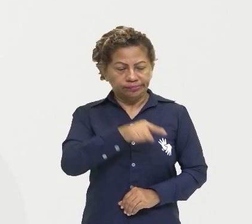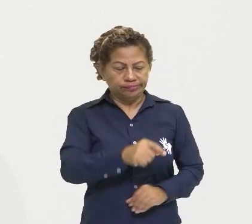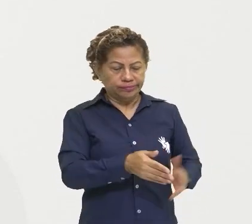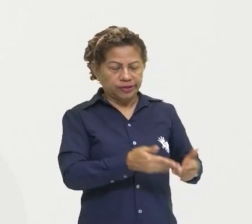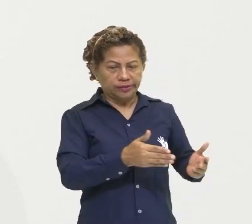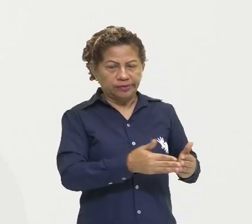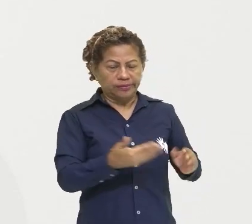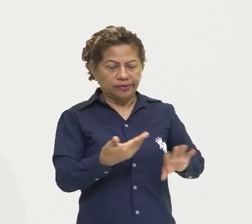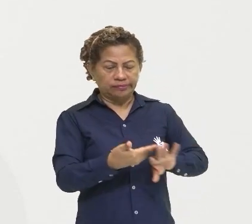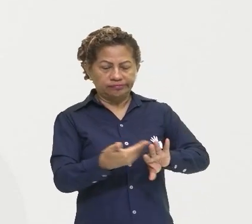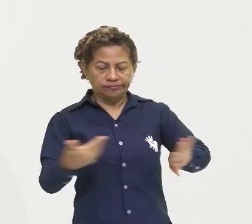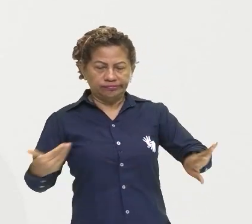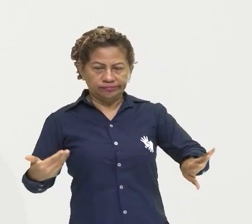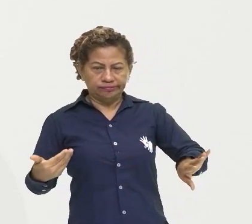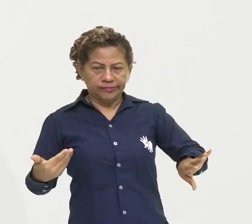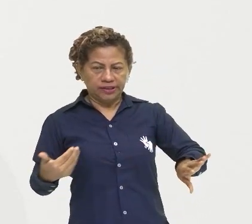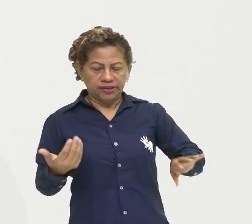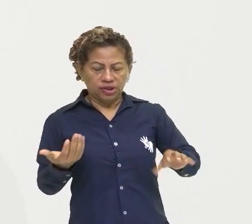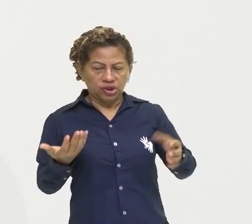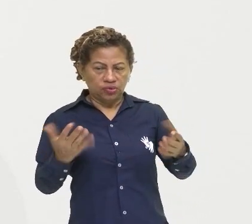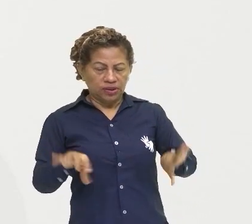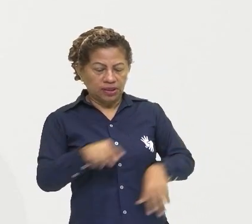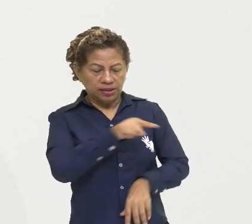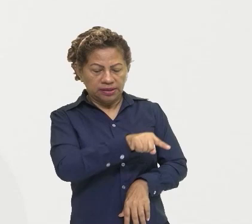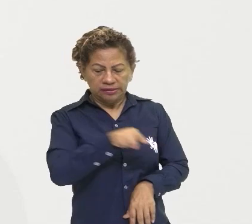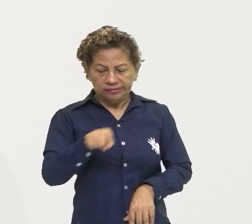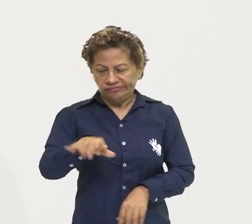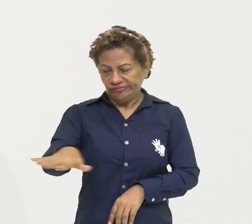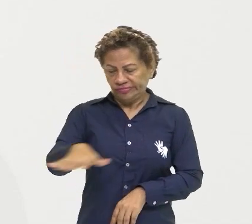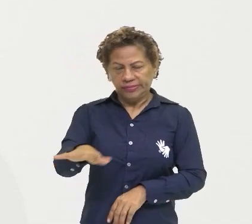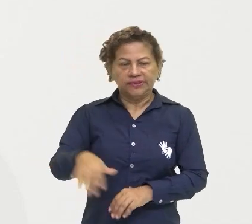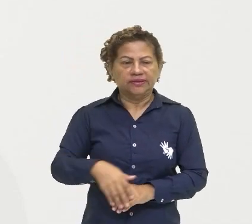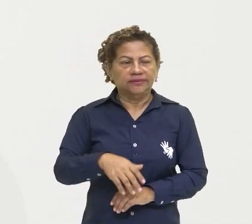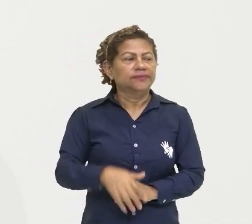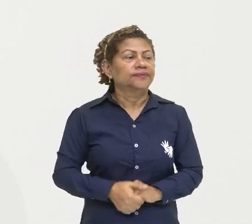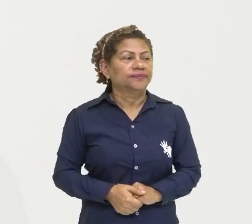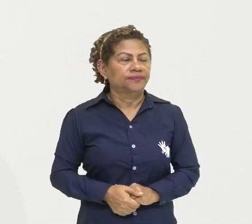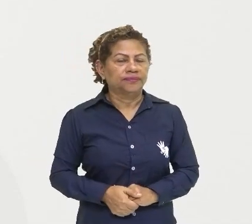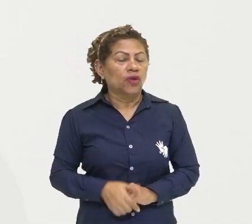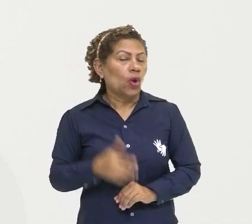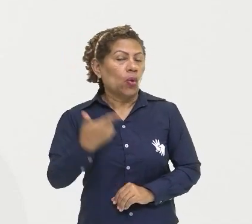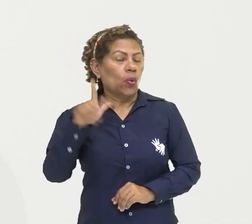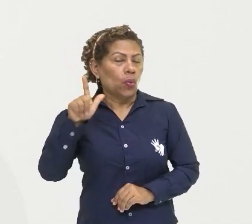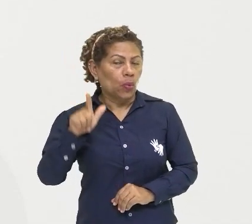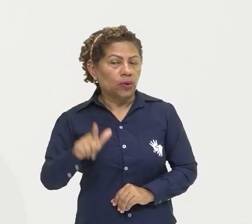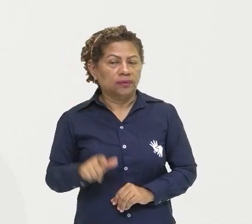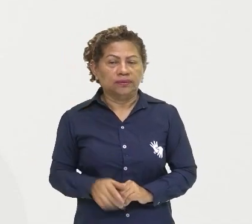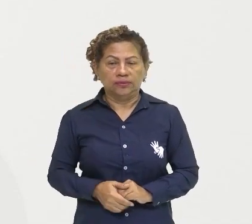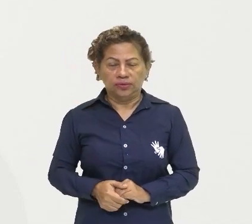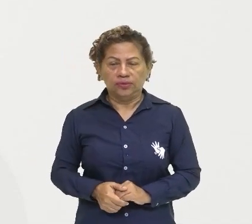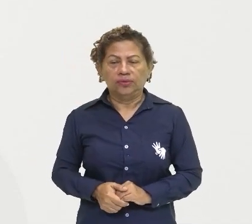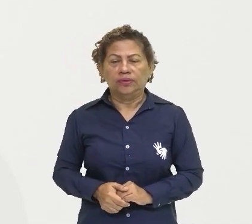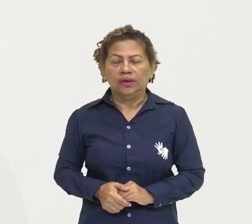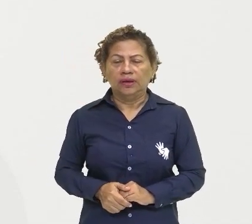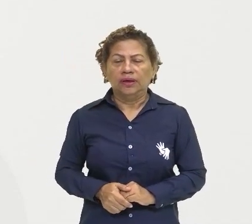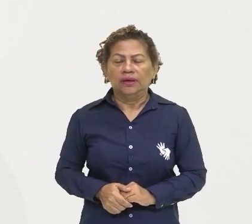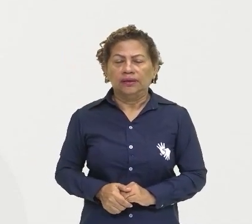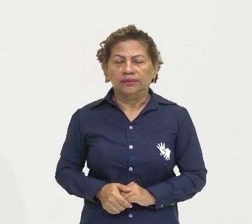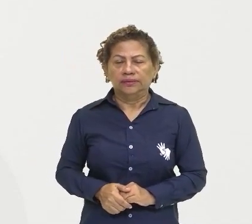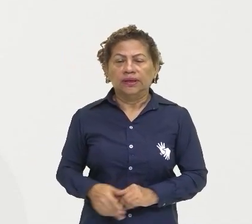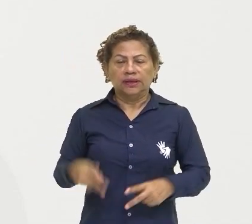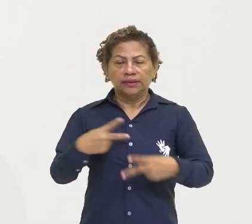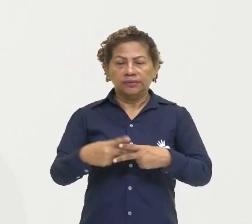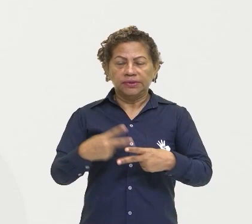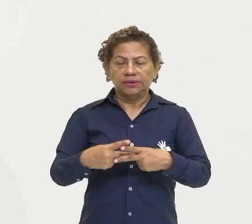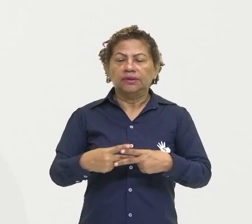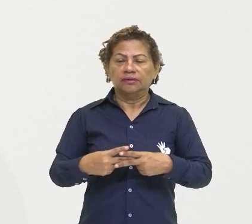espaço, tudo bem? Olha só. Outro ponto que eu destaco para vocês é sobre a administração das